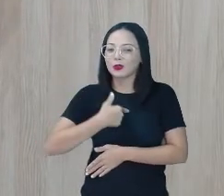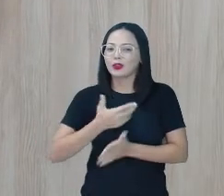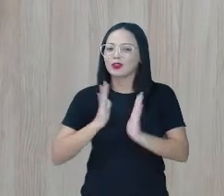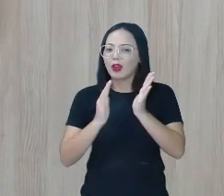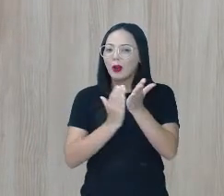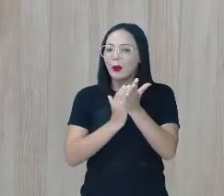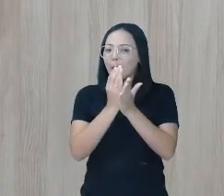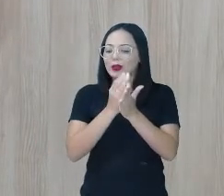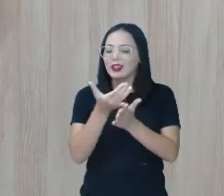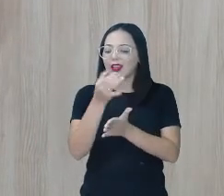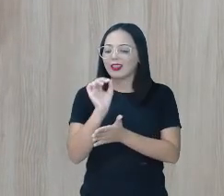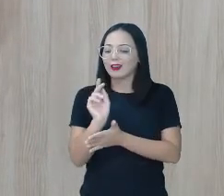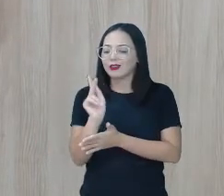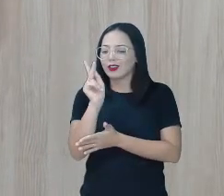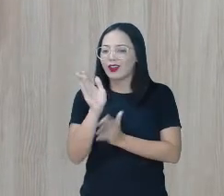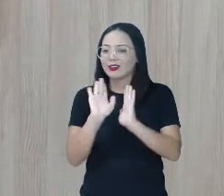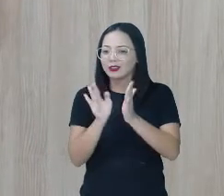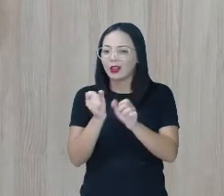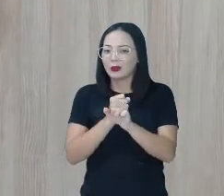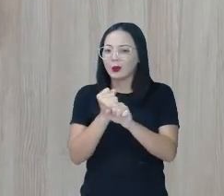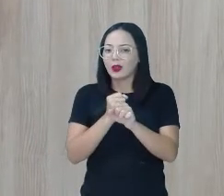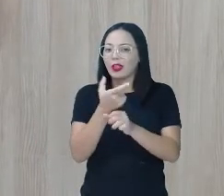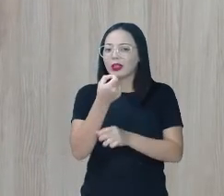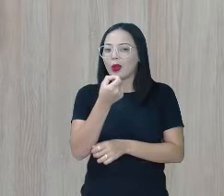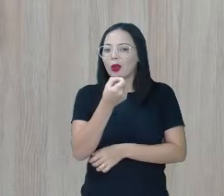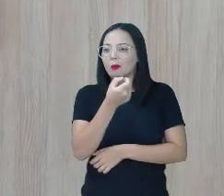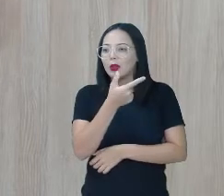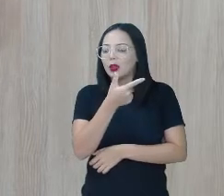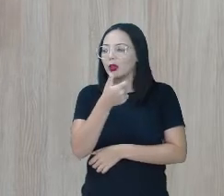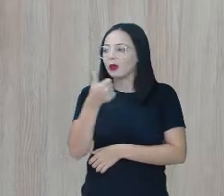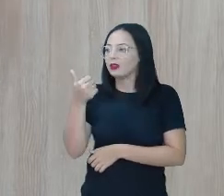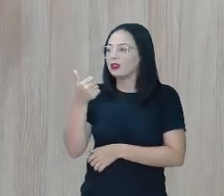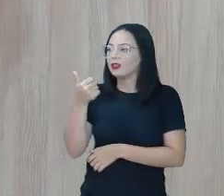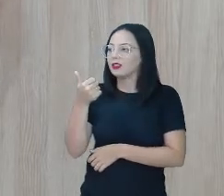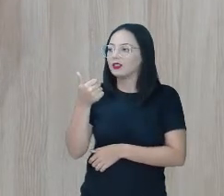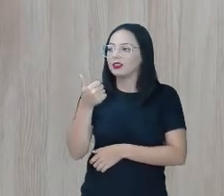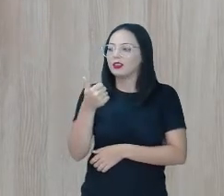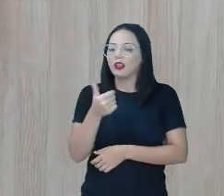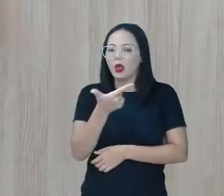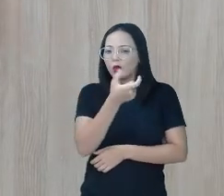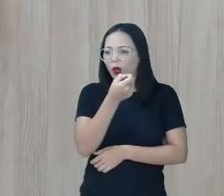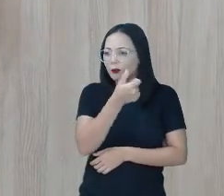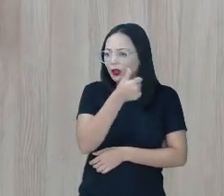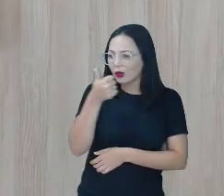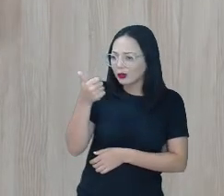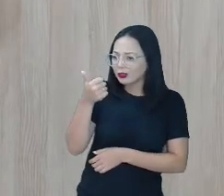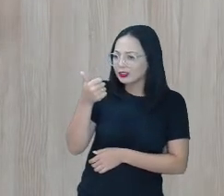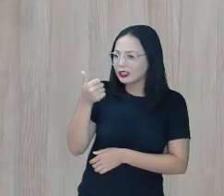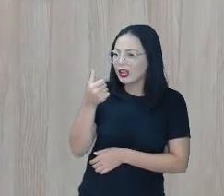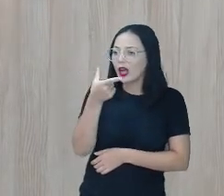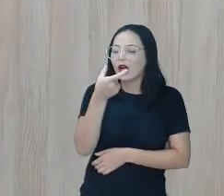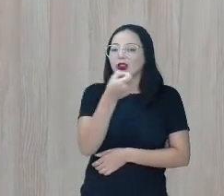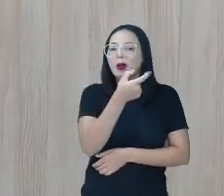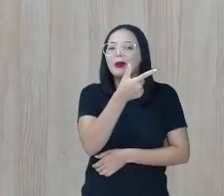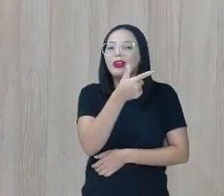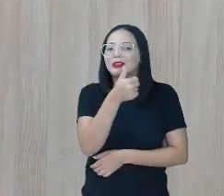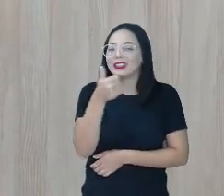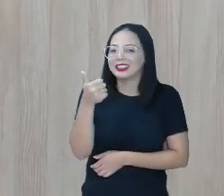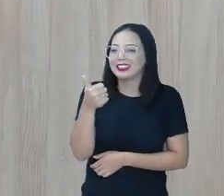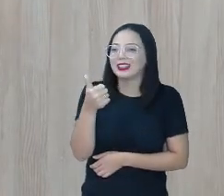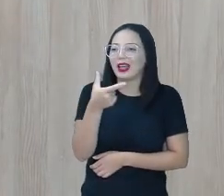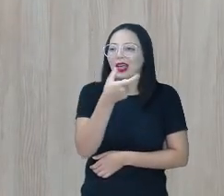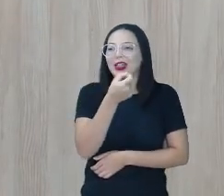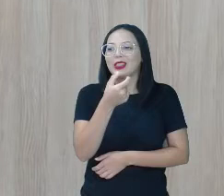bater aí os 10K em 2011? Eu conto com sua ajuda. 2011? 2021.